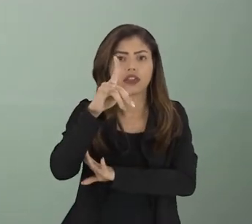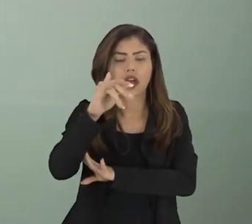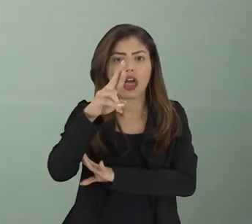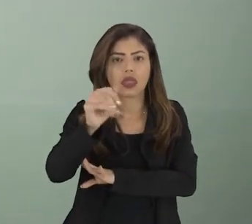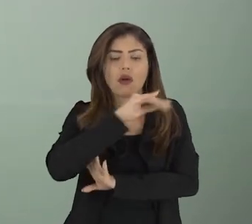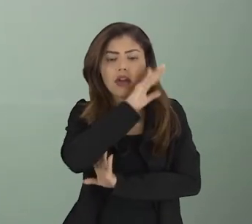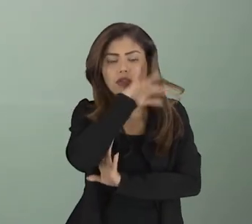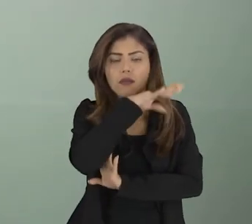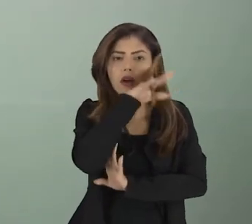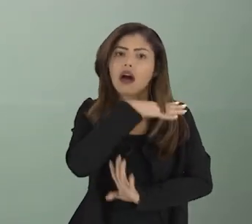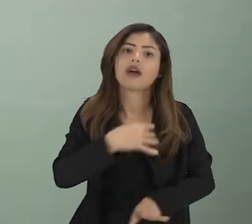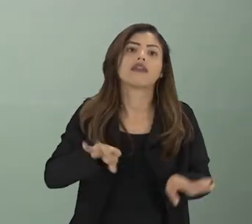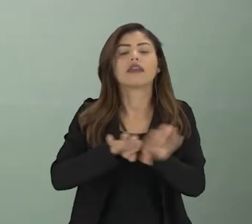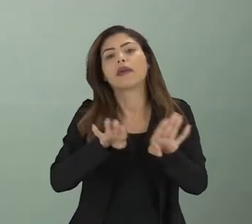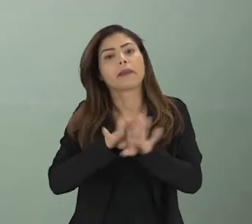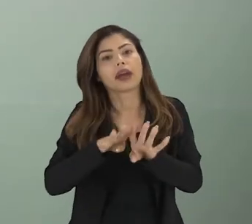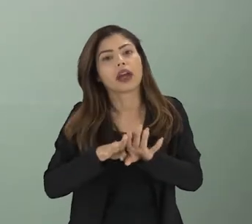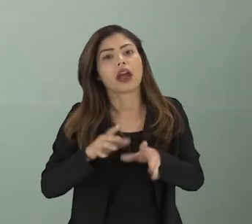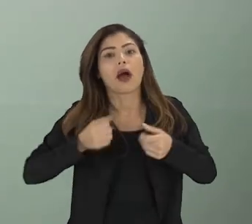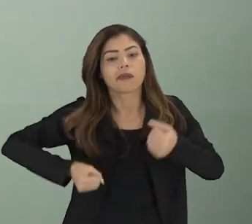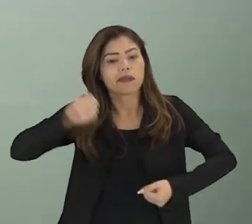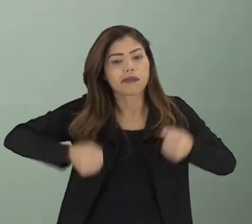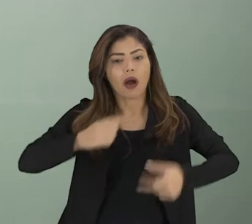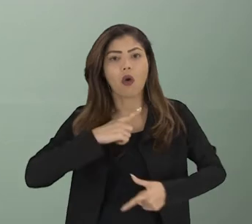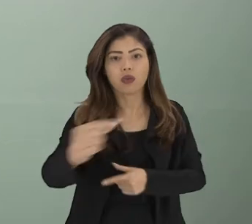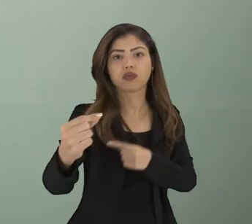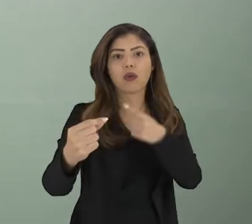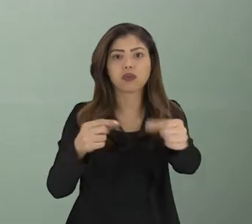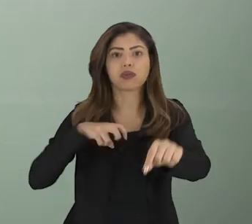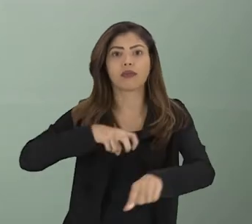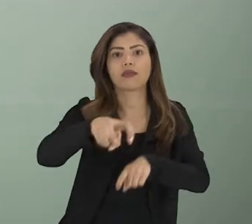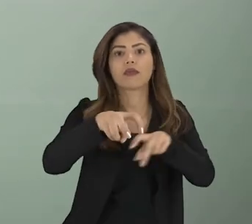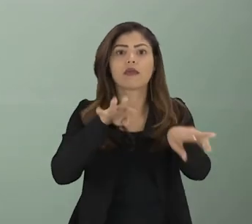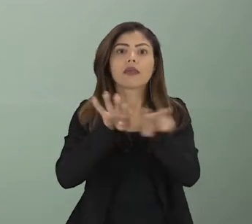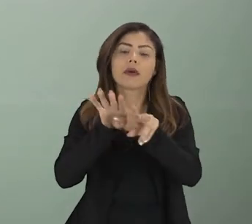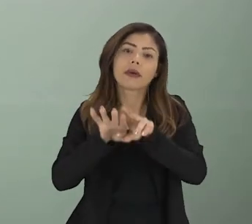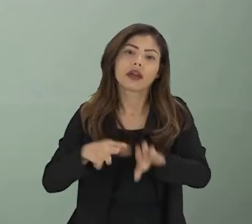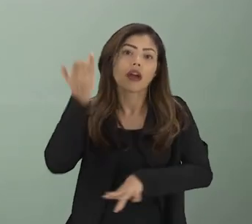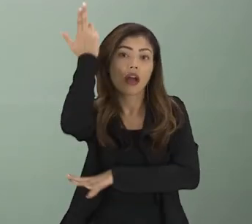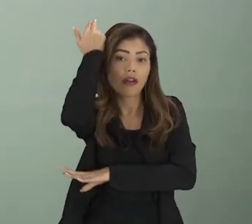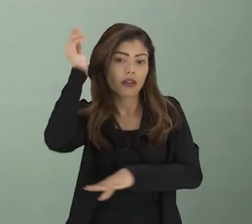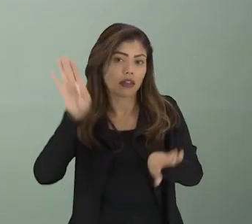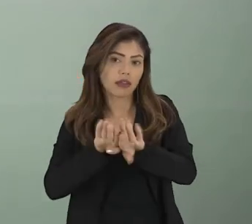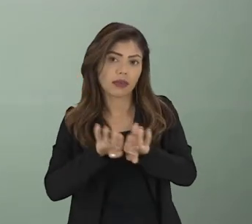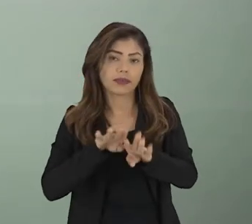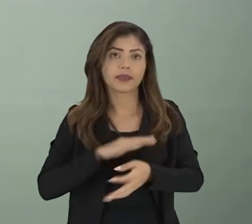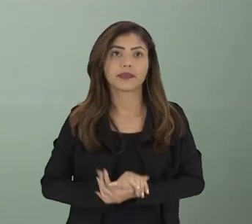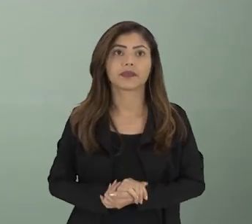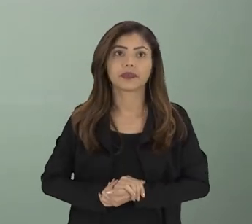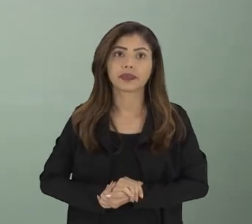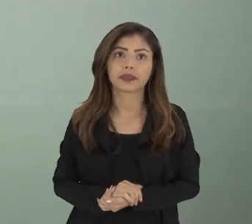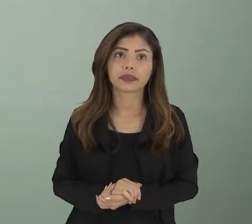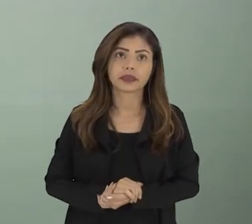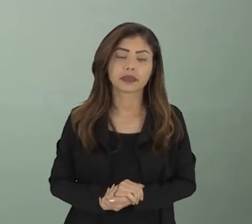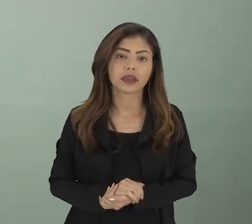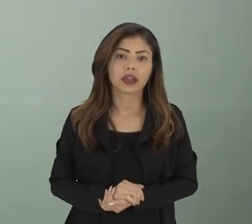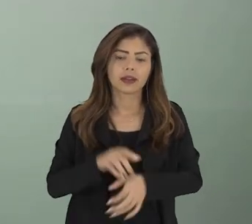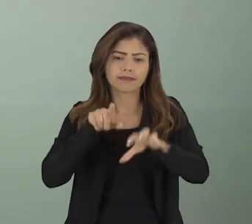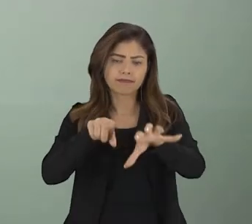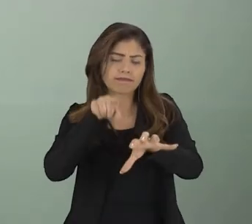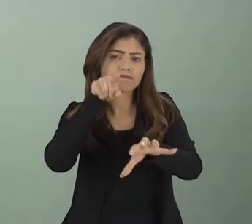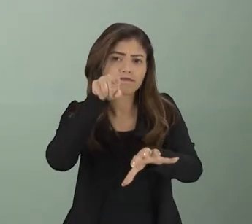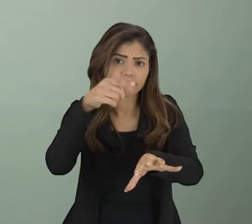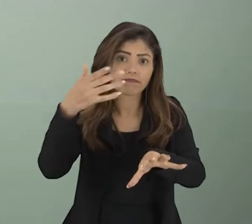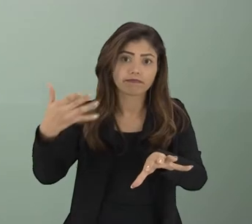com animais com carros de guerra as corridas né inclusive corridas de cavalo também a e nesse